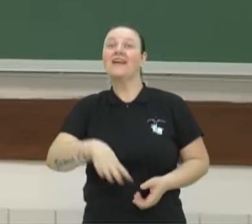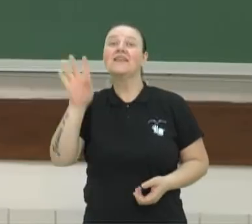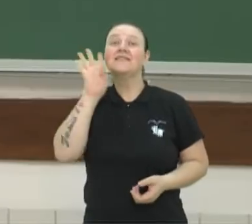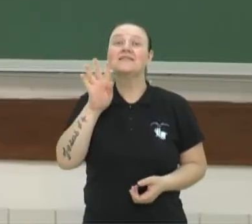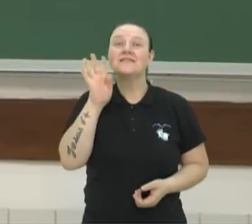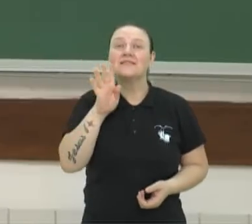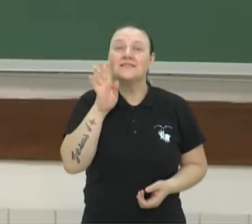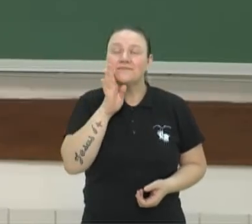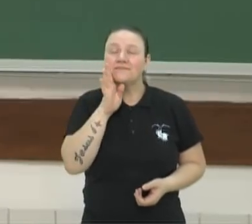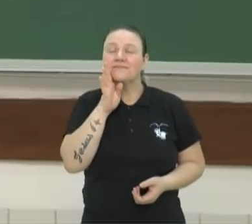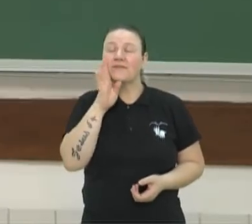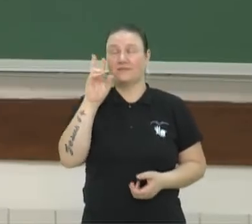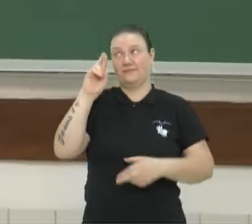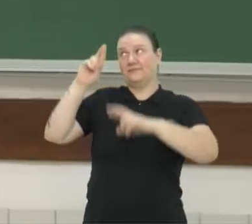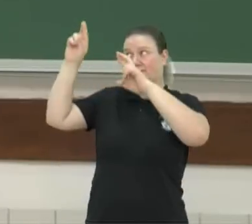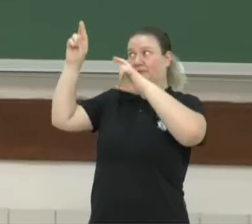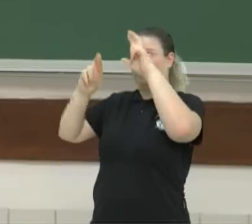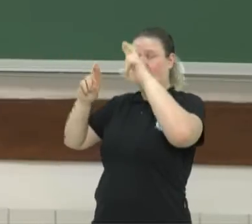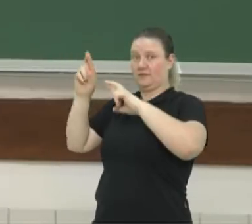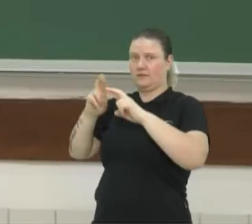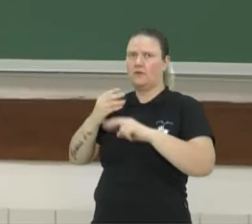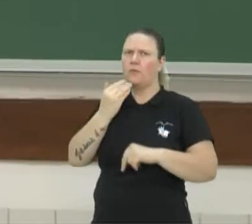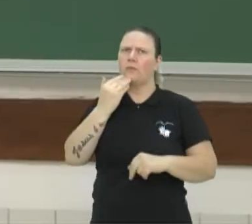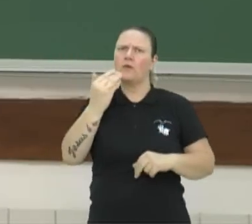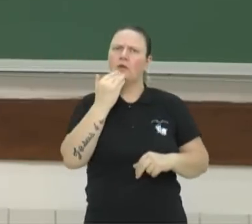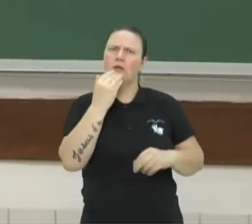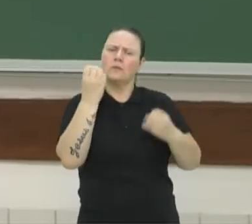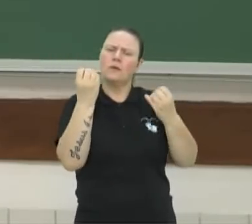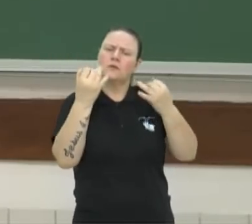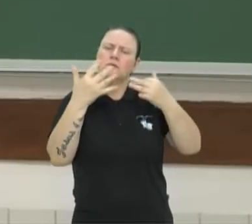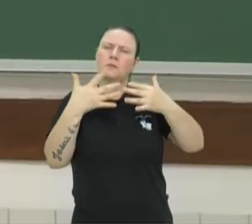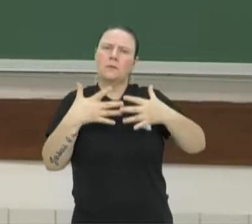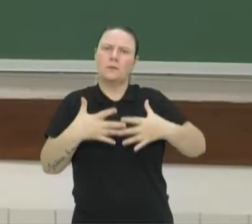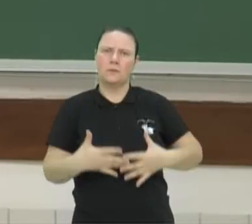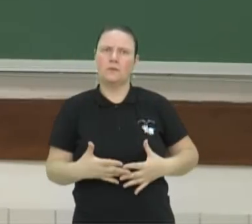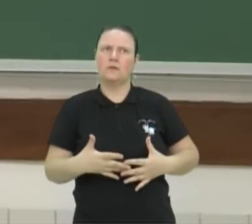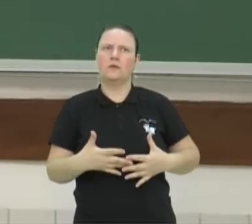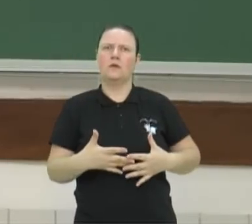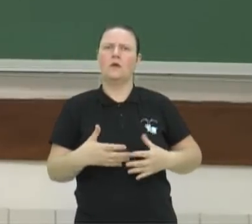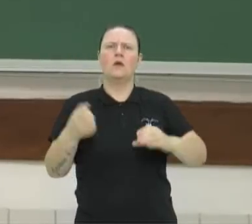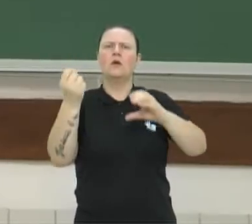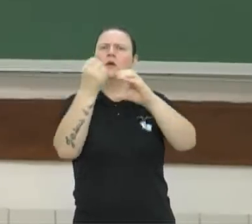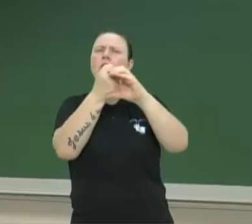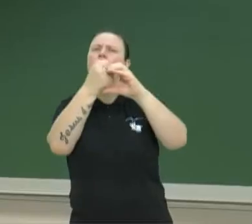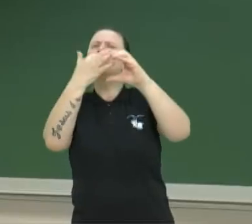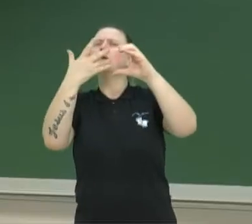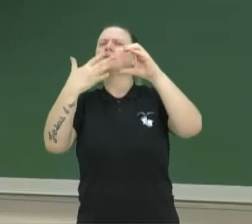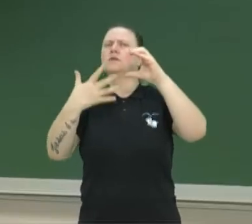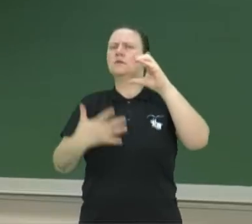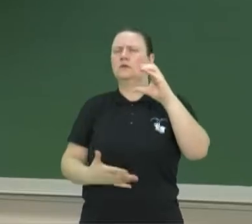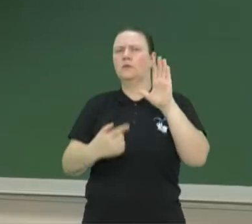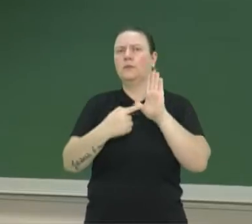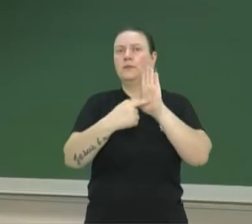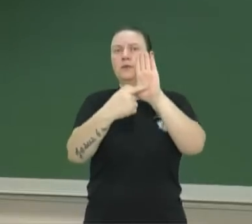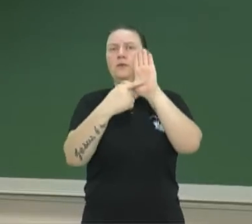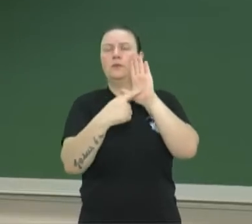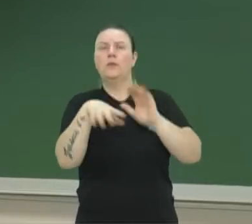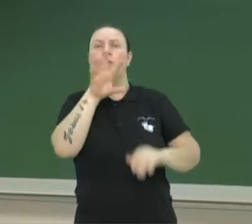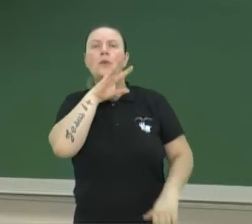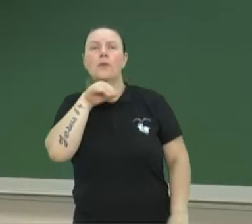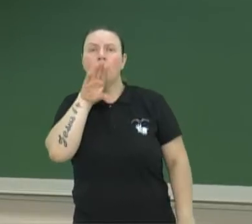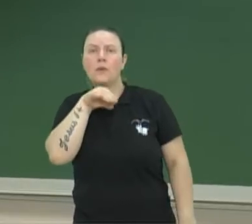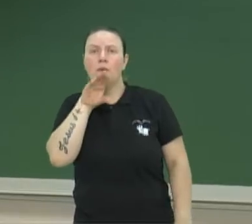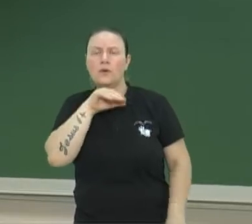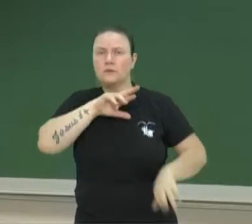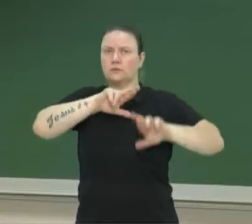Legal, pessoal. Então vamos conferir aqui. Eu pedi para você descrever então algumas características presentes na oralidade que